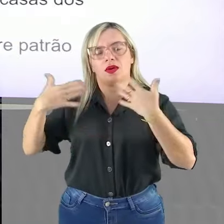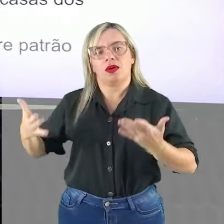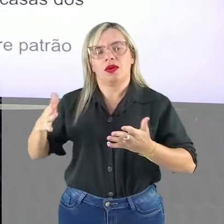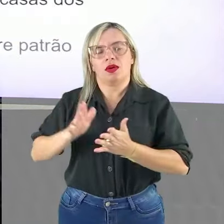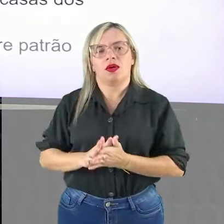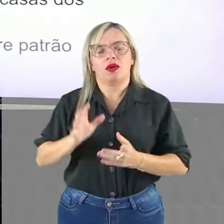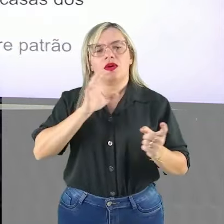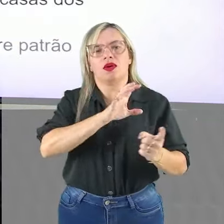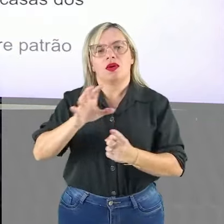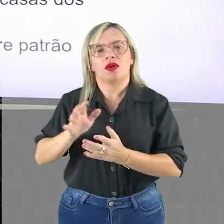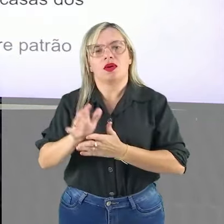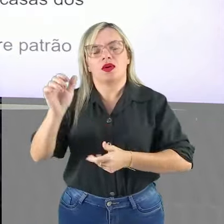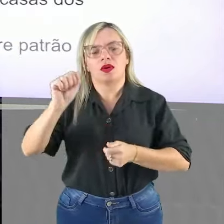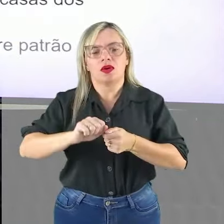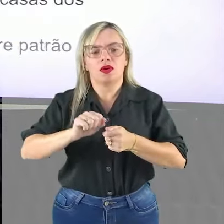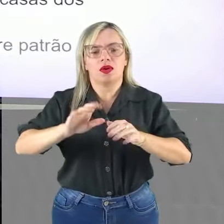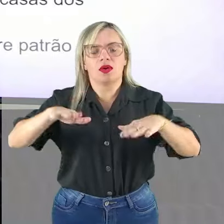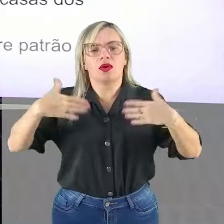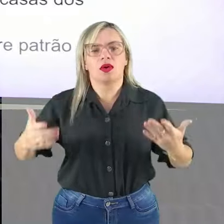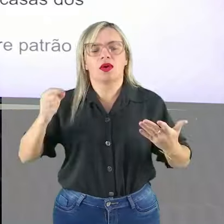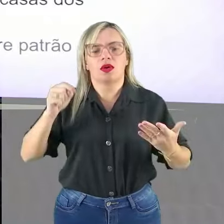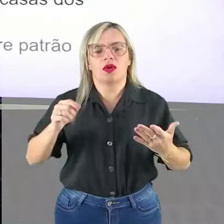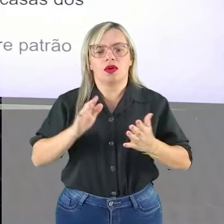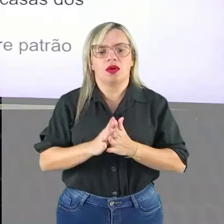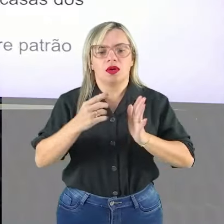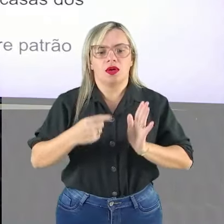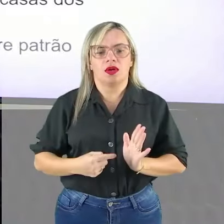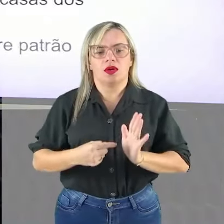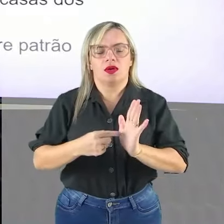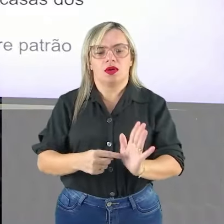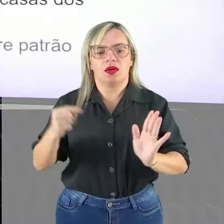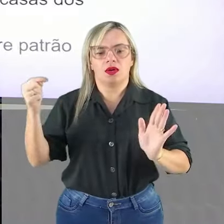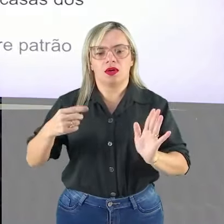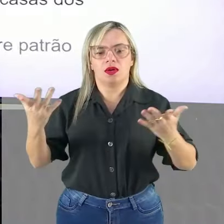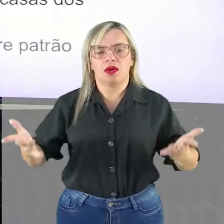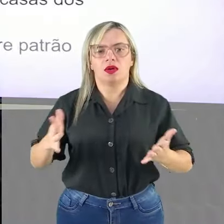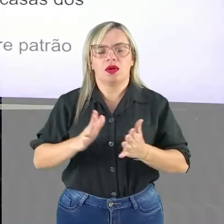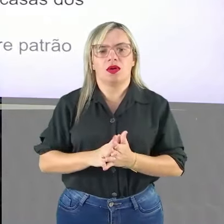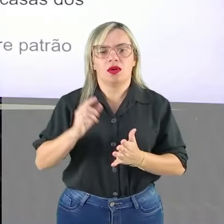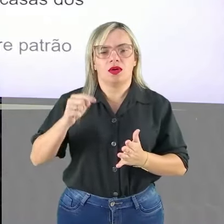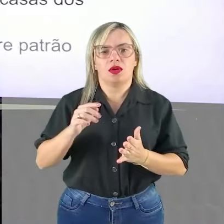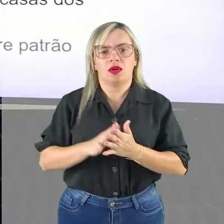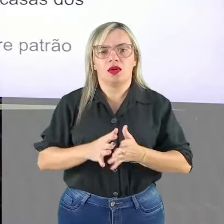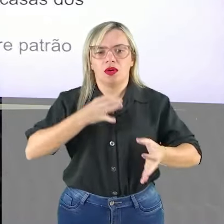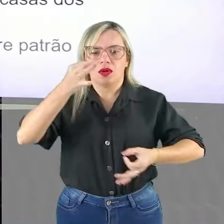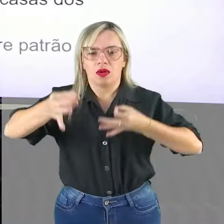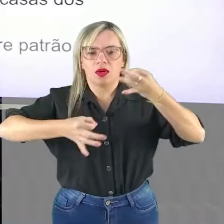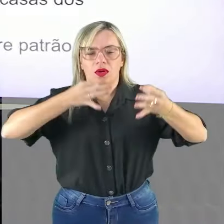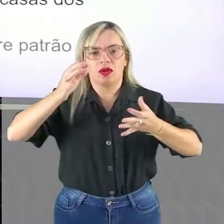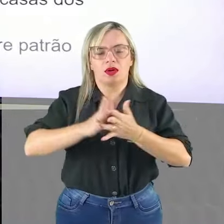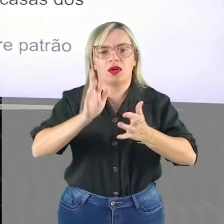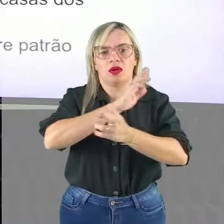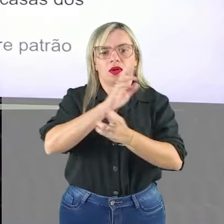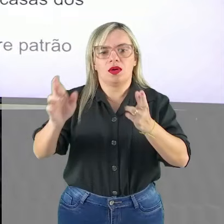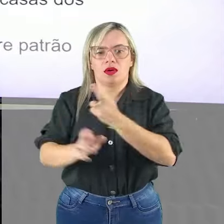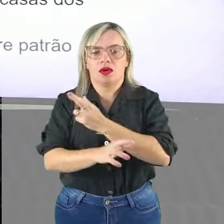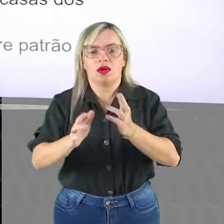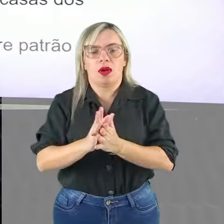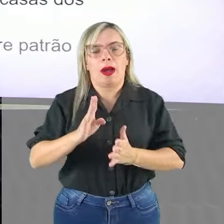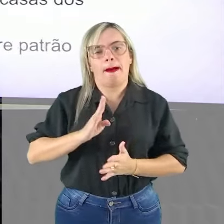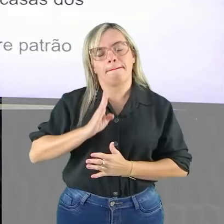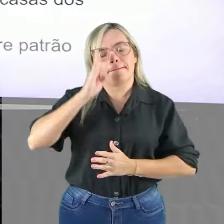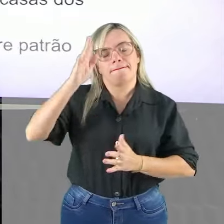reflexão que ela faz tá o que que o autor destaca certo Qual é a crítica que envolve isso aí principalmente em charge